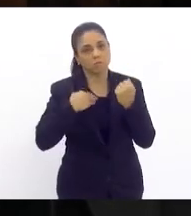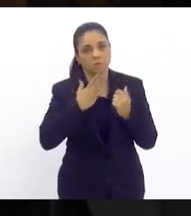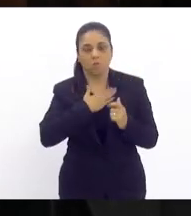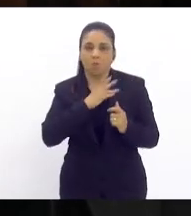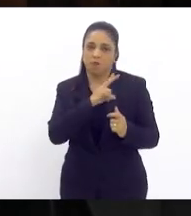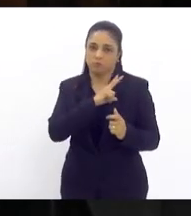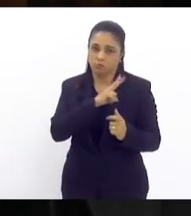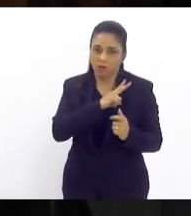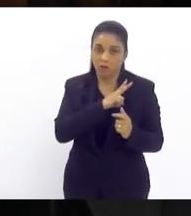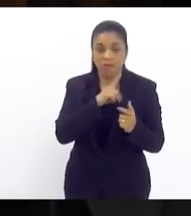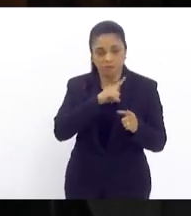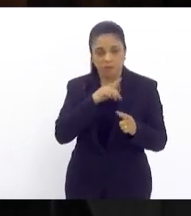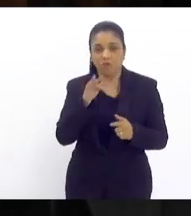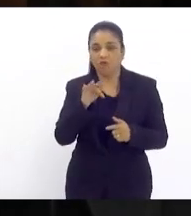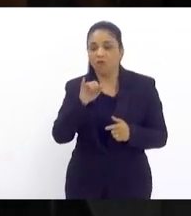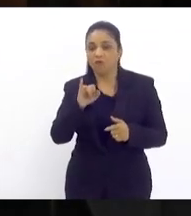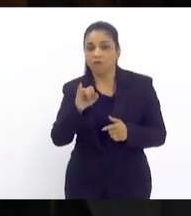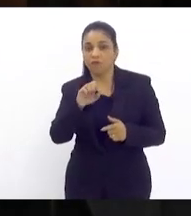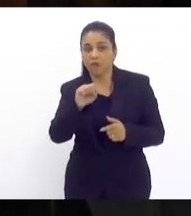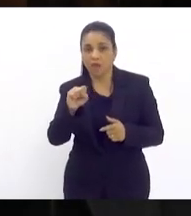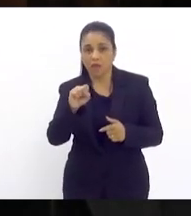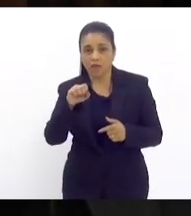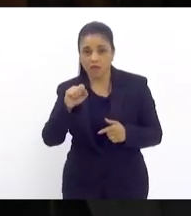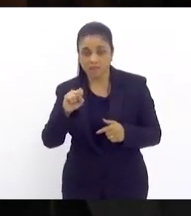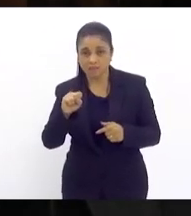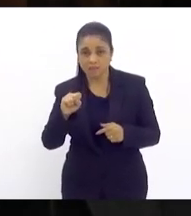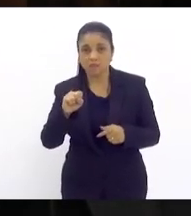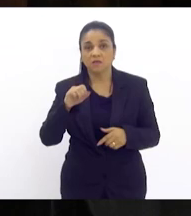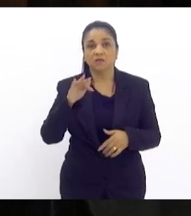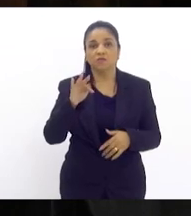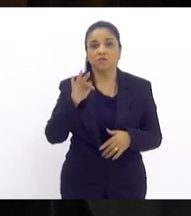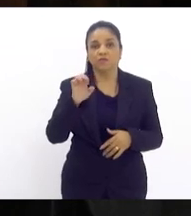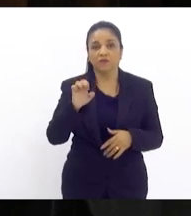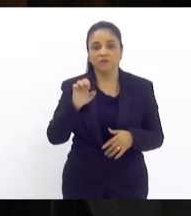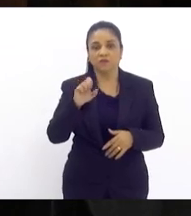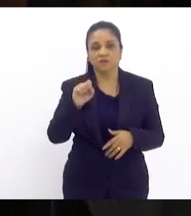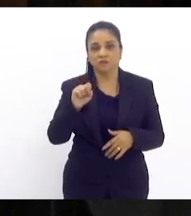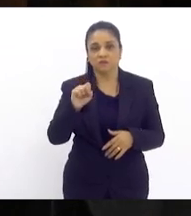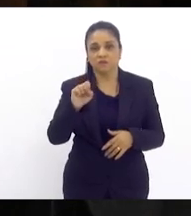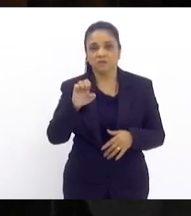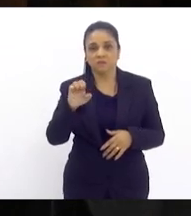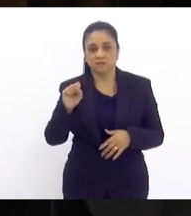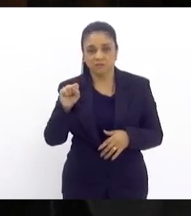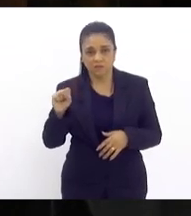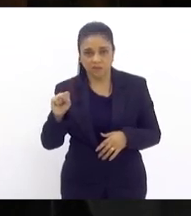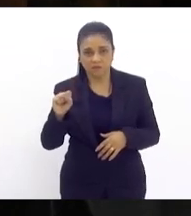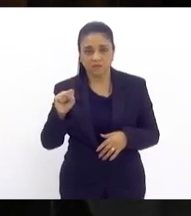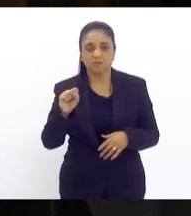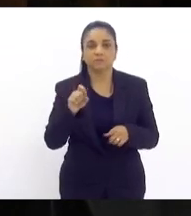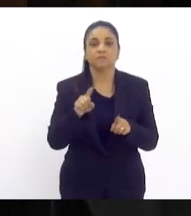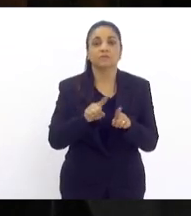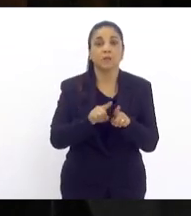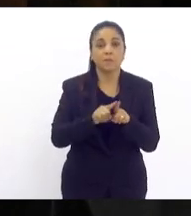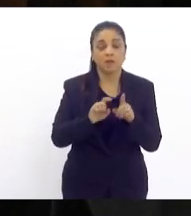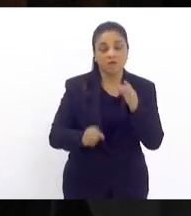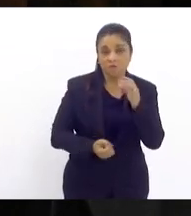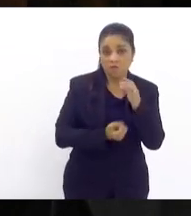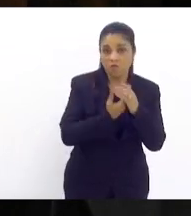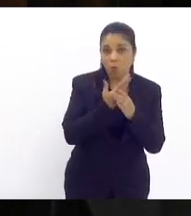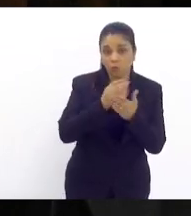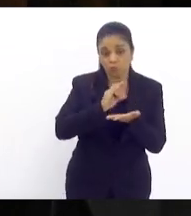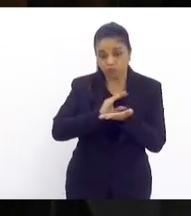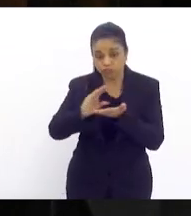FIES é fato do fidédia Isso é fato ontem discutimos aqui a questão do do da Habitação tem o fundo da Habitação